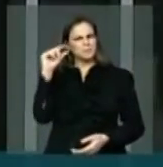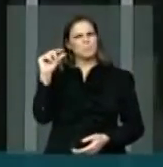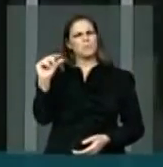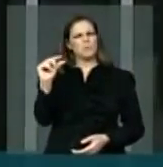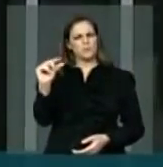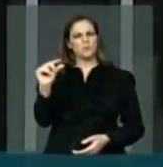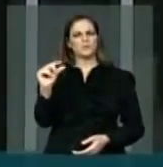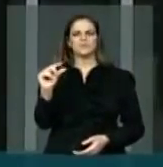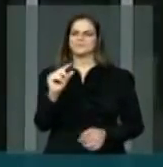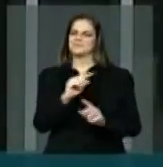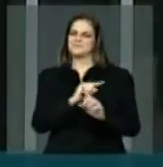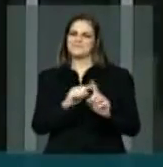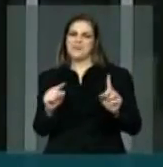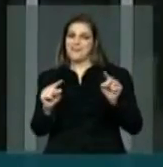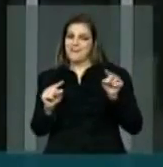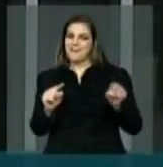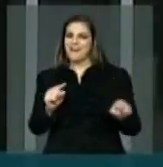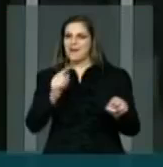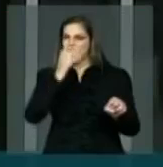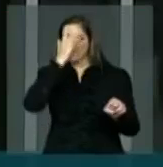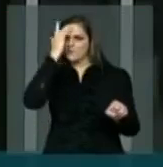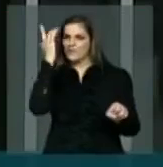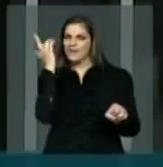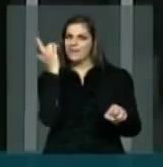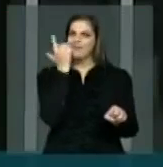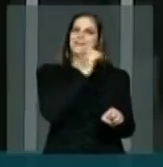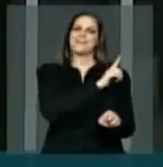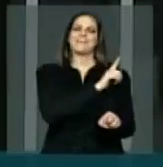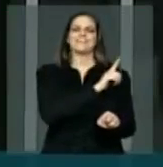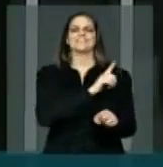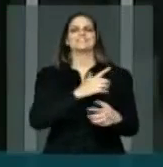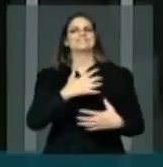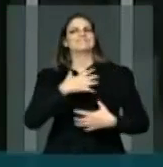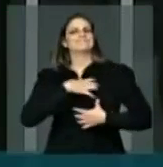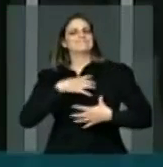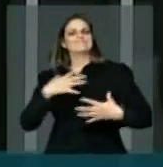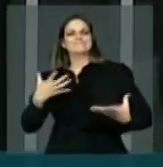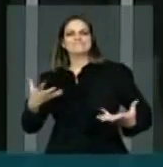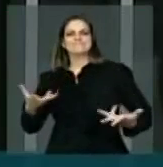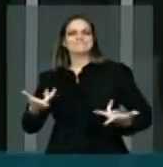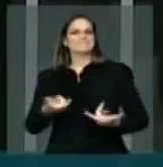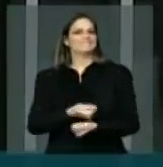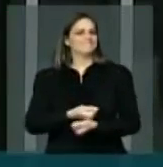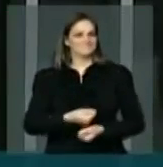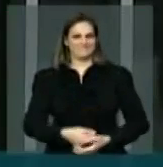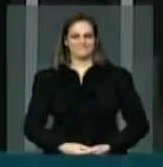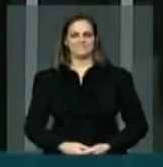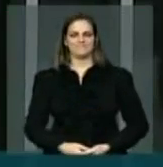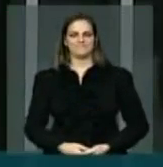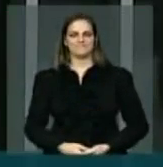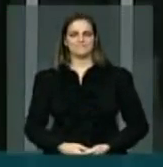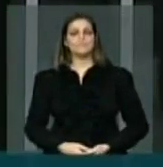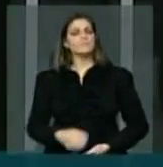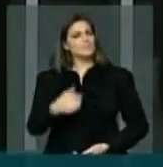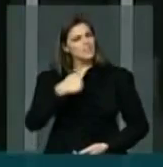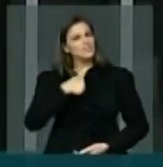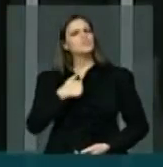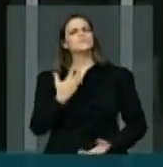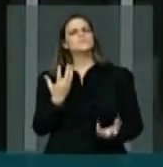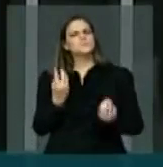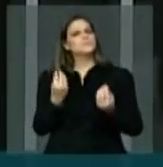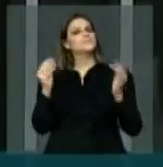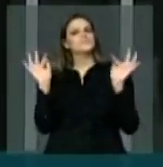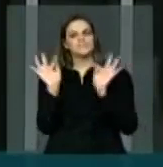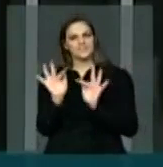muitas pessoas, mas para aquela pessoa que recebe esse benefício, é um grande ganho. E eu fico muito feliz